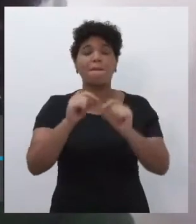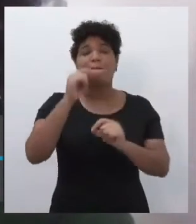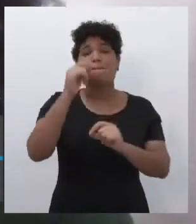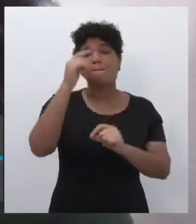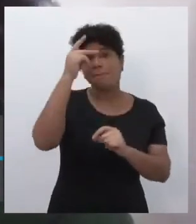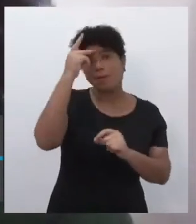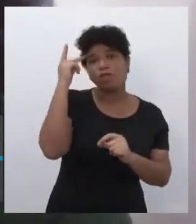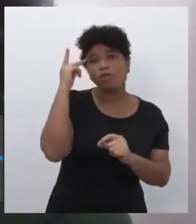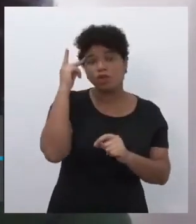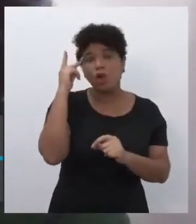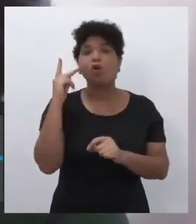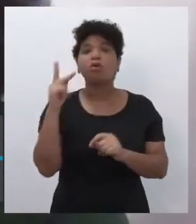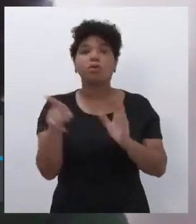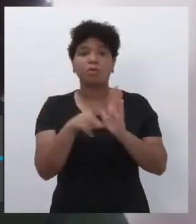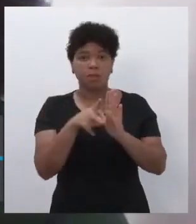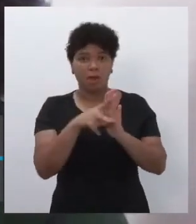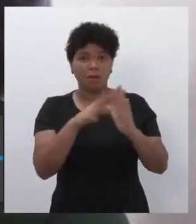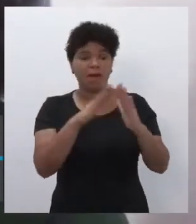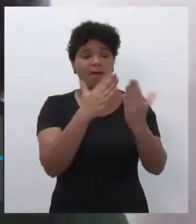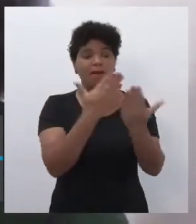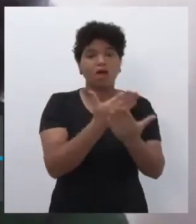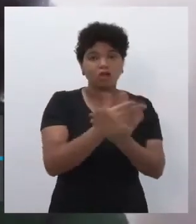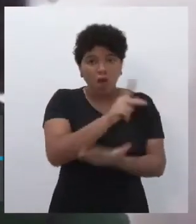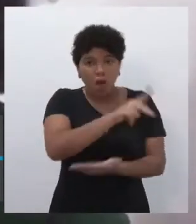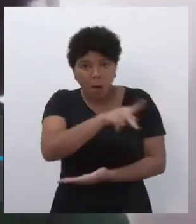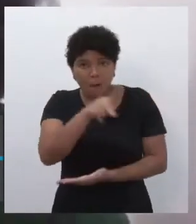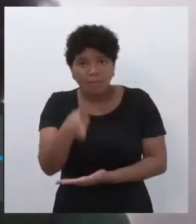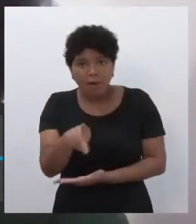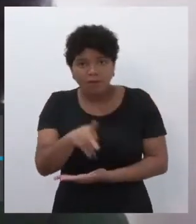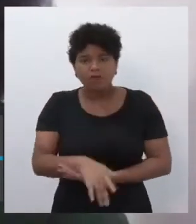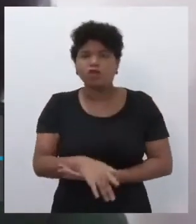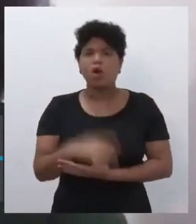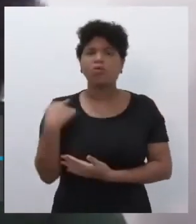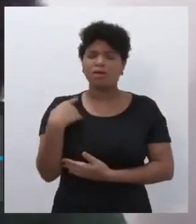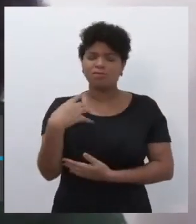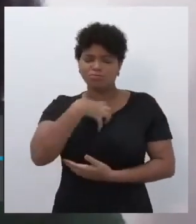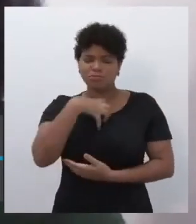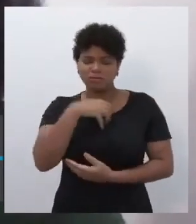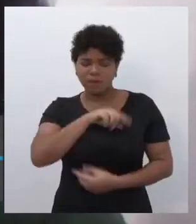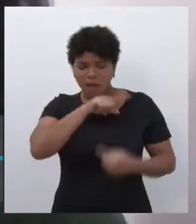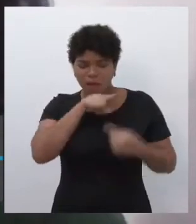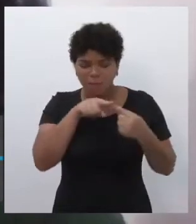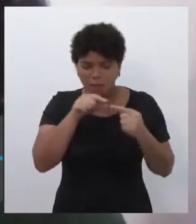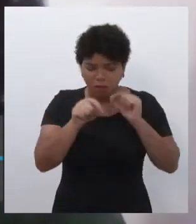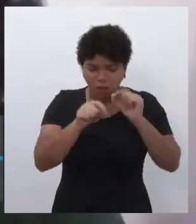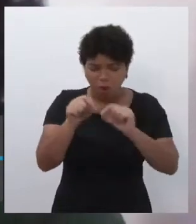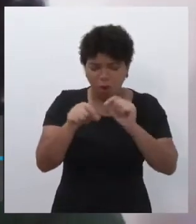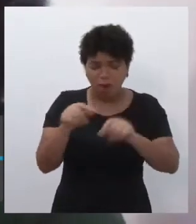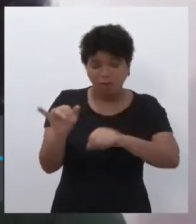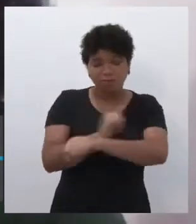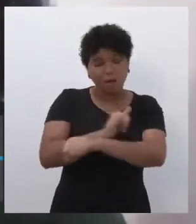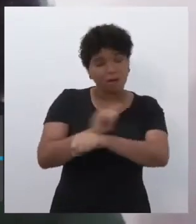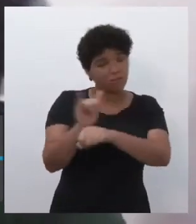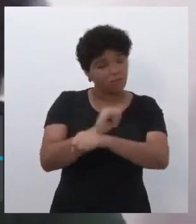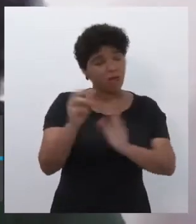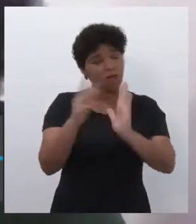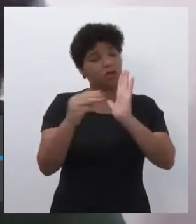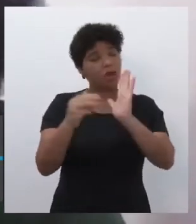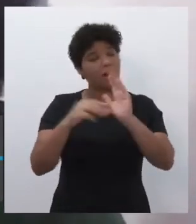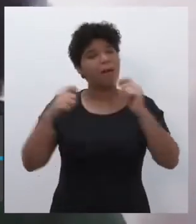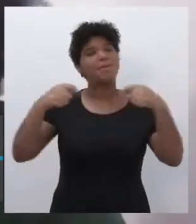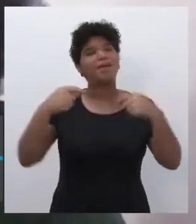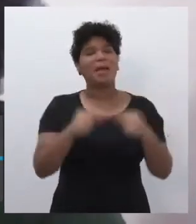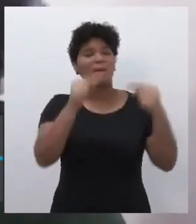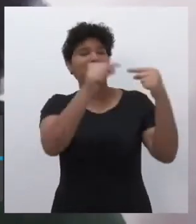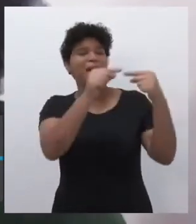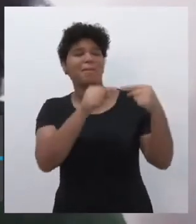né? A intencionalidade que faz com que o que a gente escolhe, o método ou a estratégia, seja eficiente,